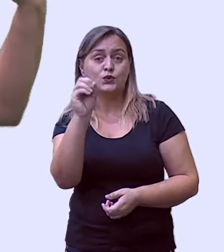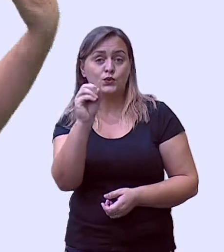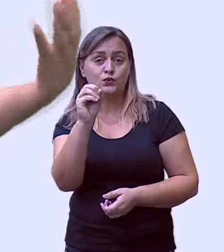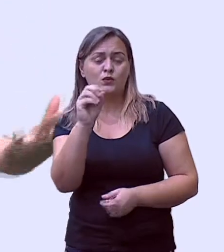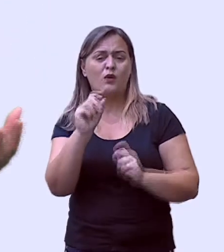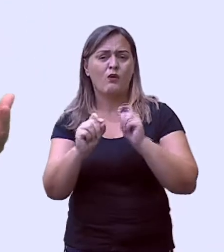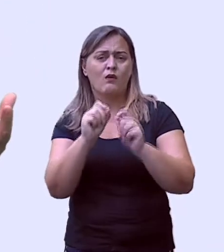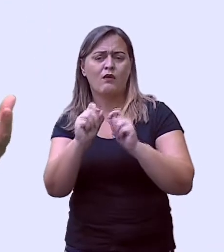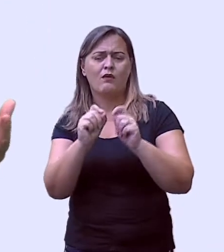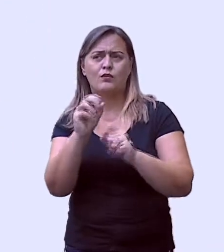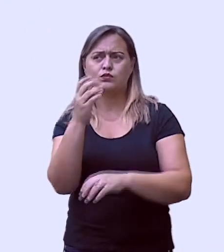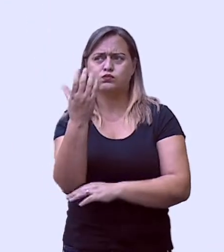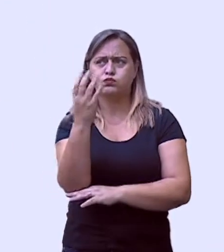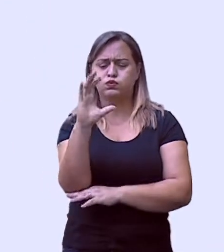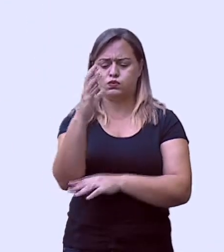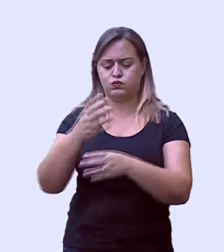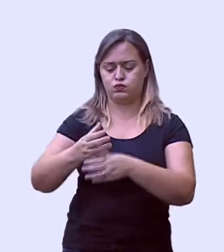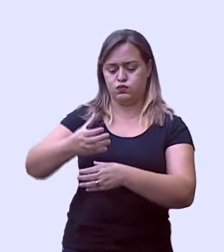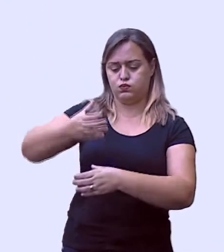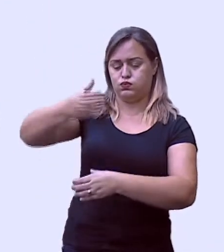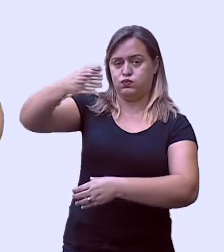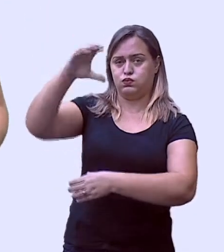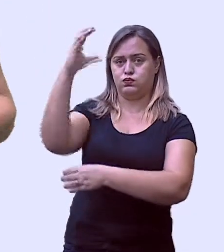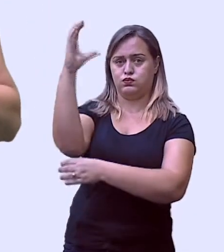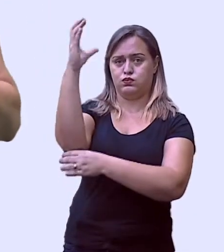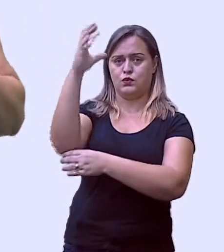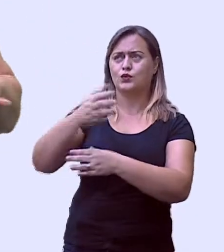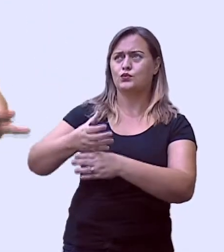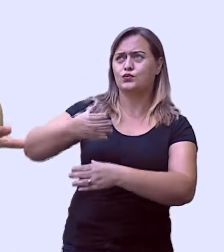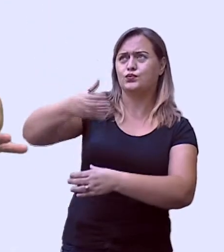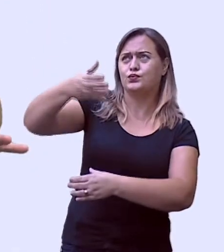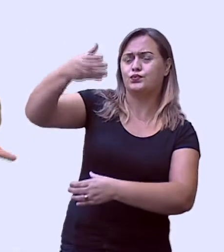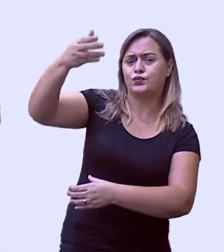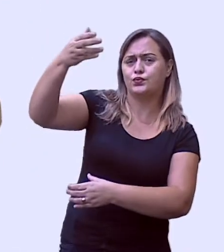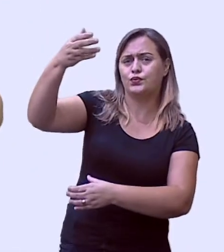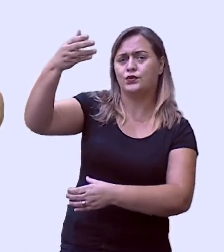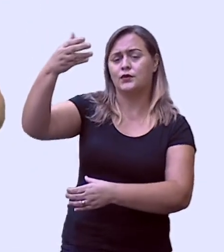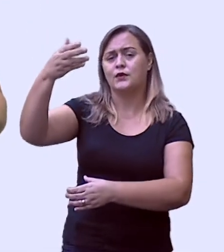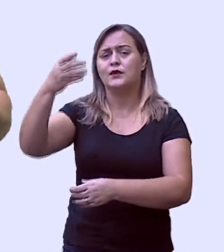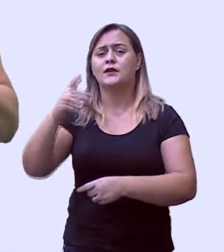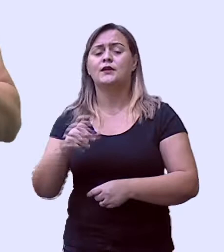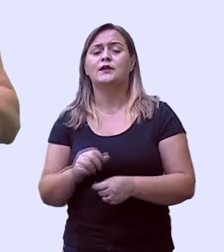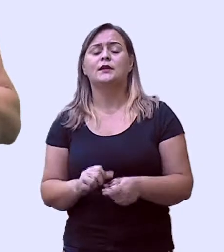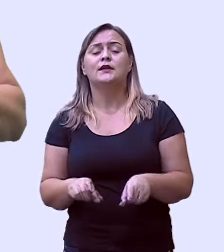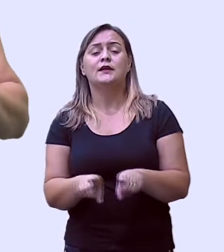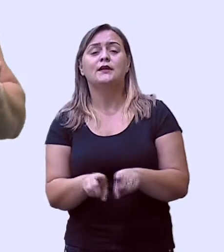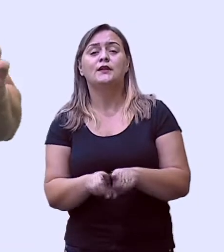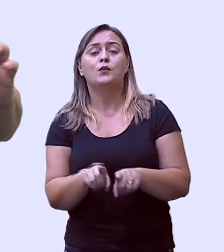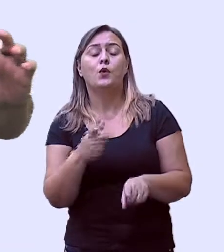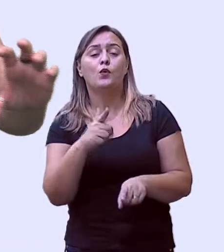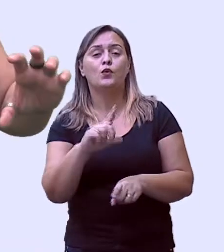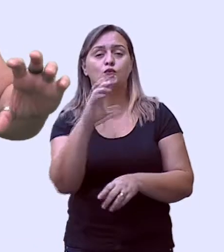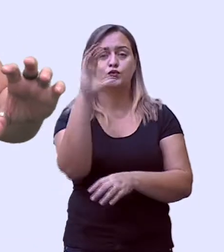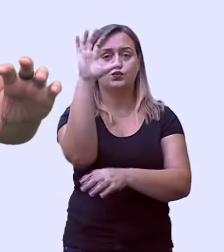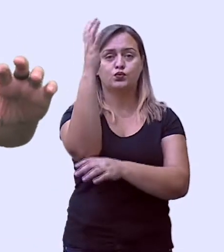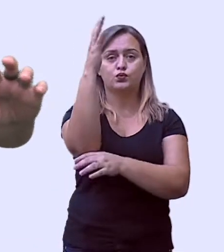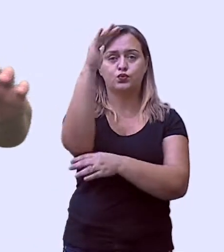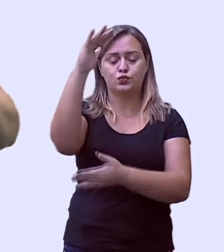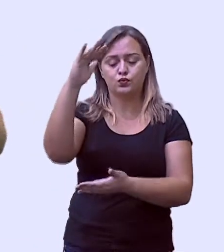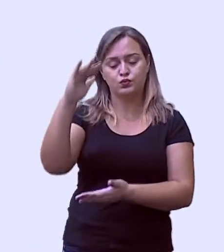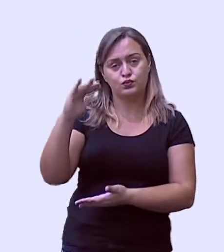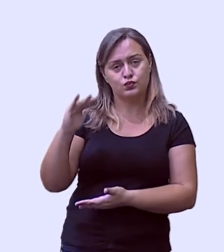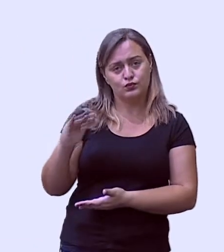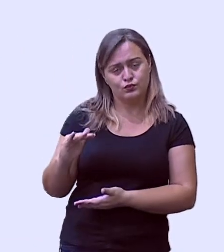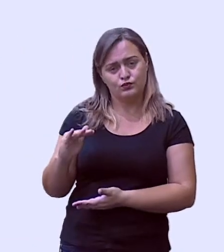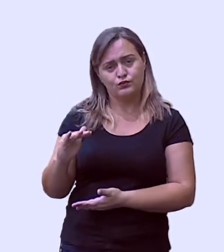e arbustos. Vamos ter os estratos herbáceos, que são organizados por compostos